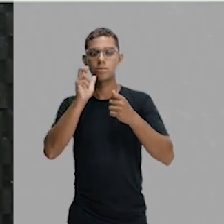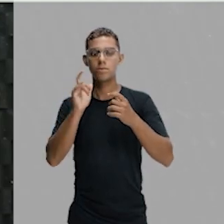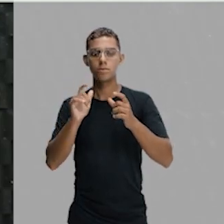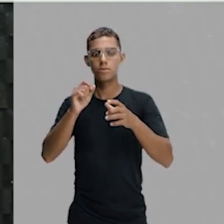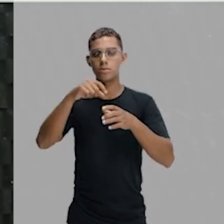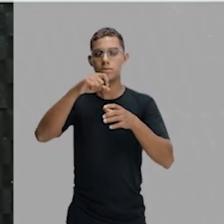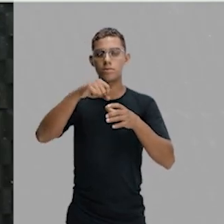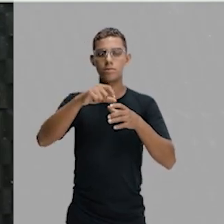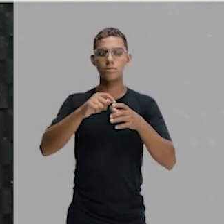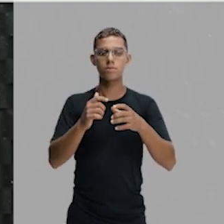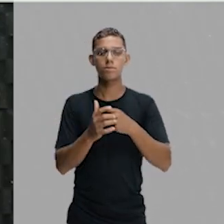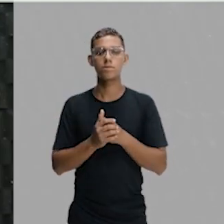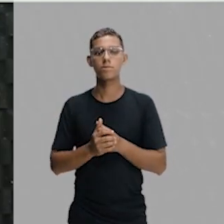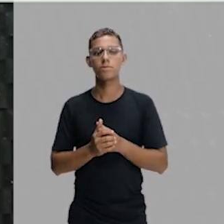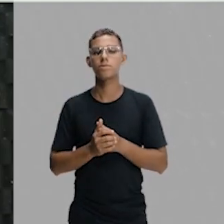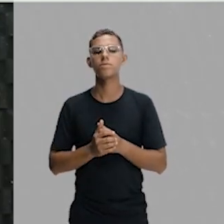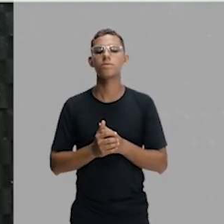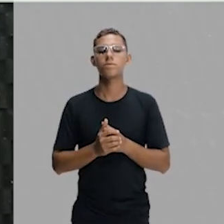enrugado.